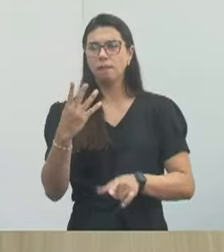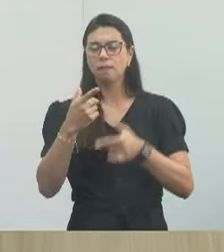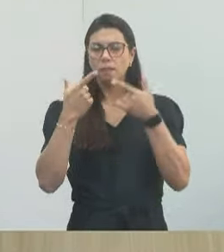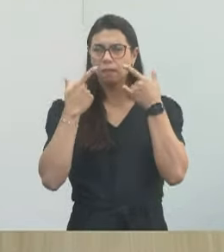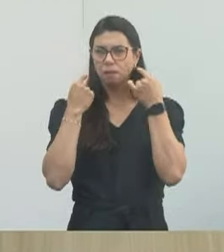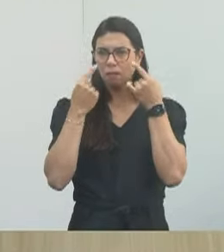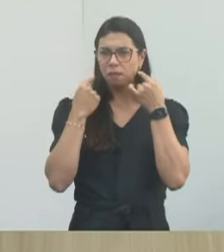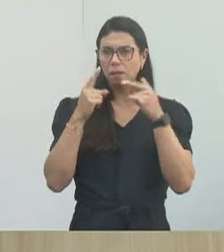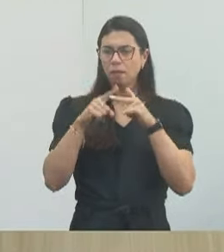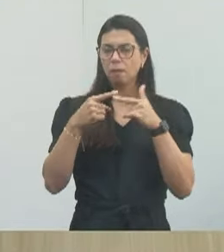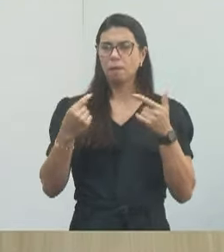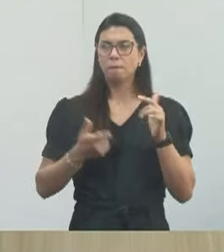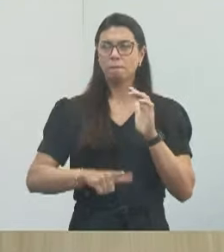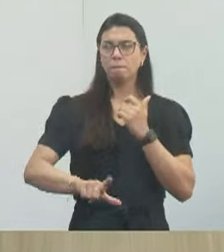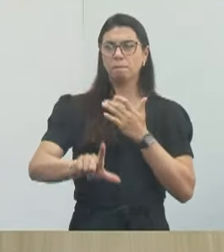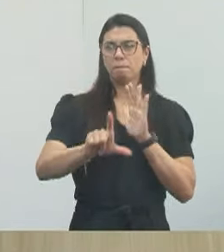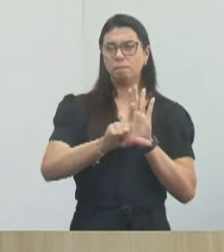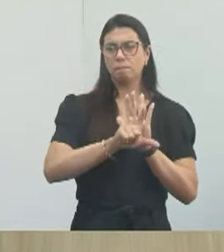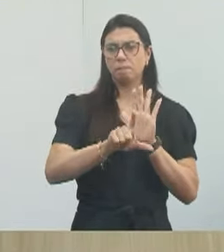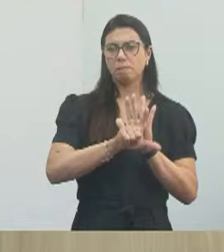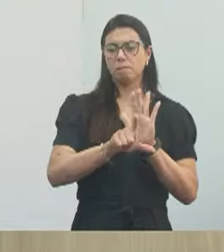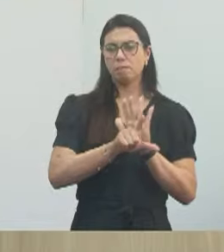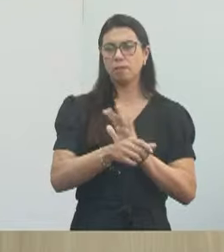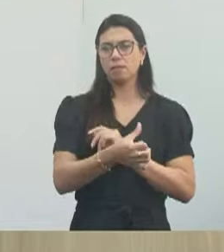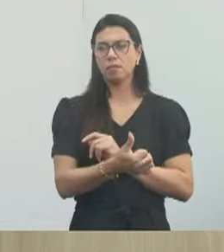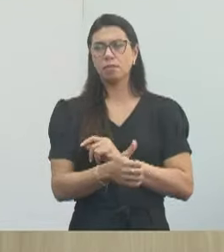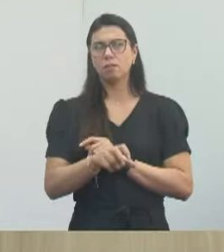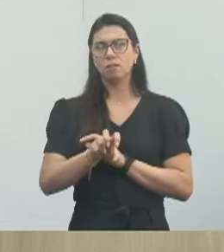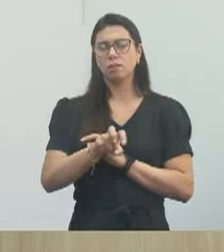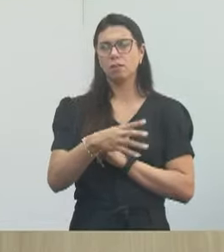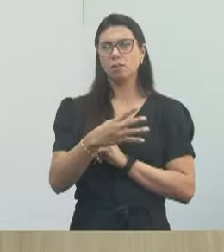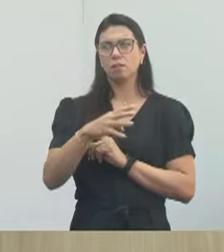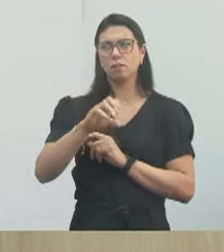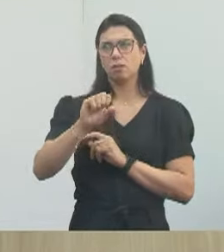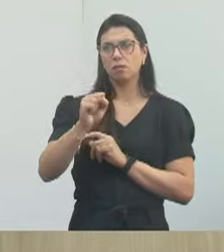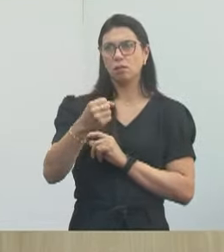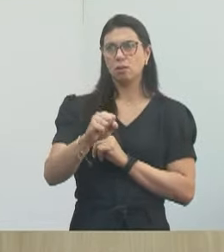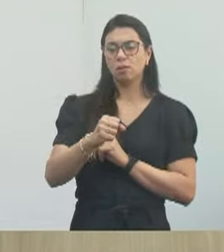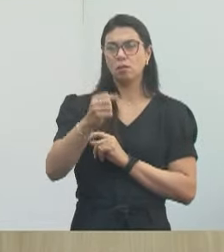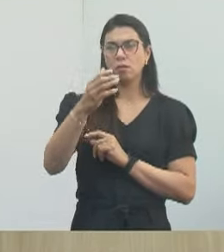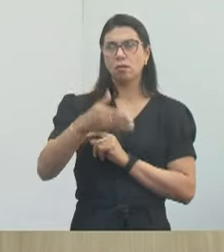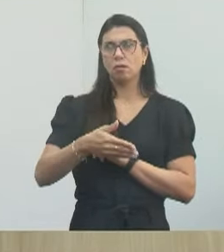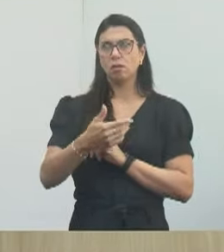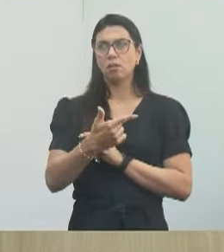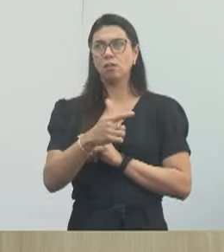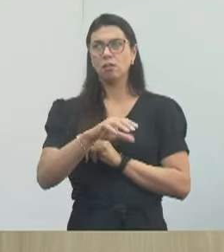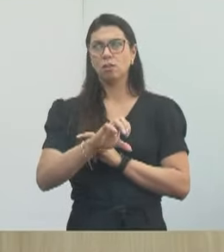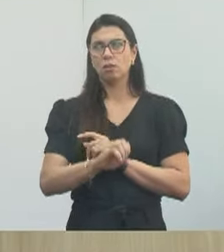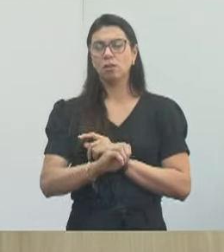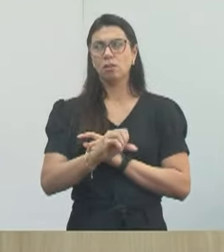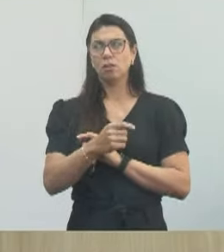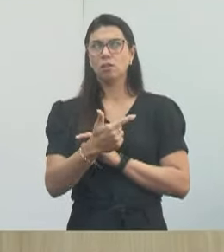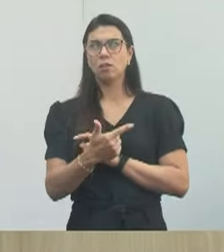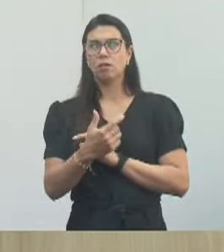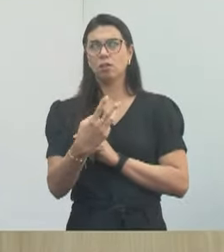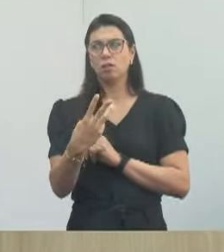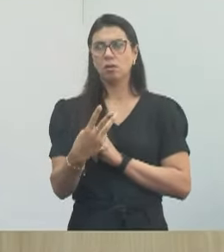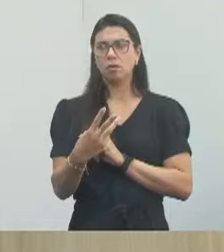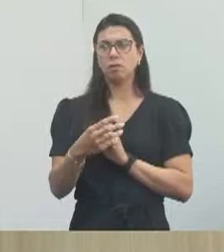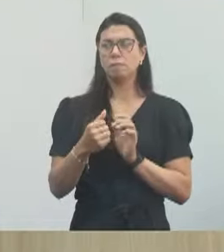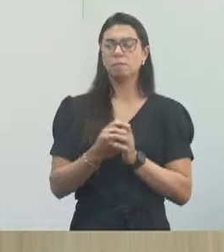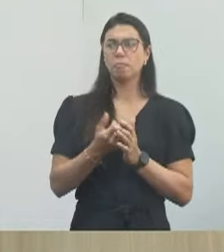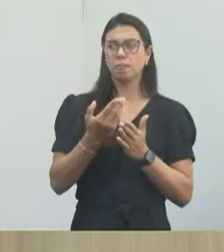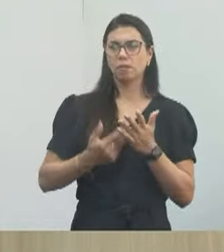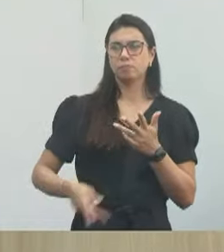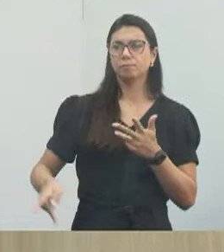segunda a lei municipal 6.548 2023 a prioridade da vacinação é para